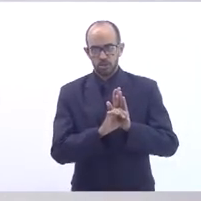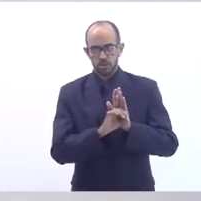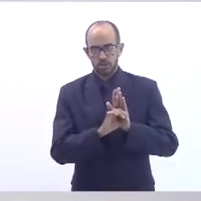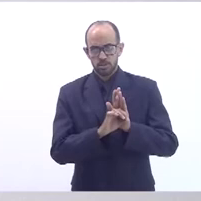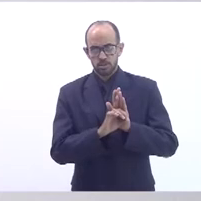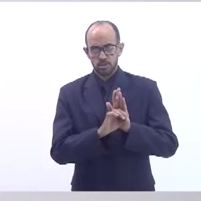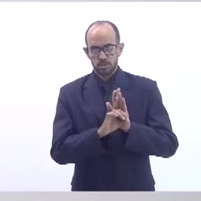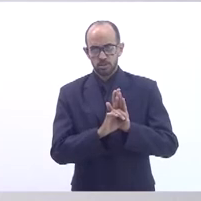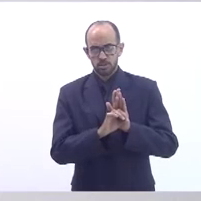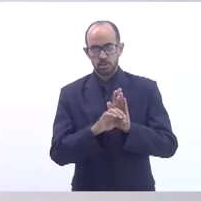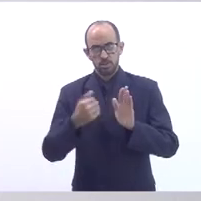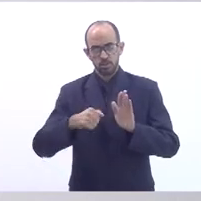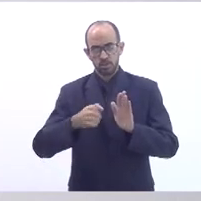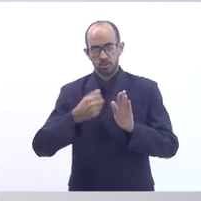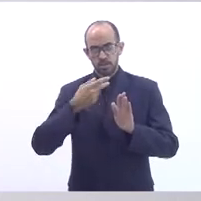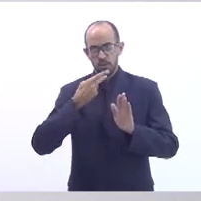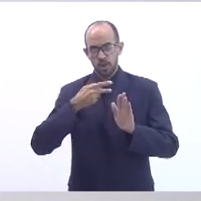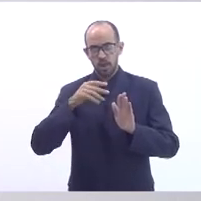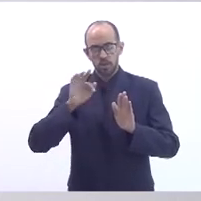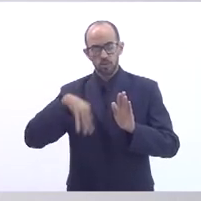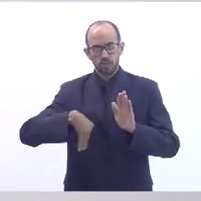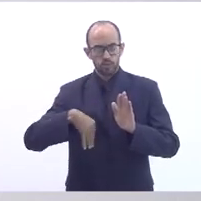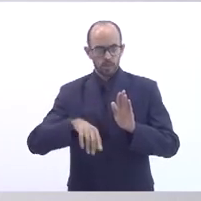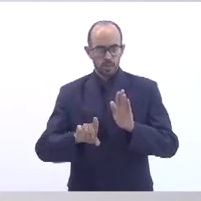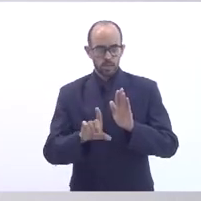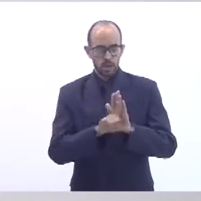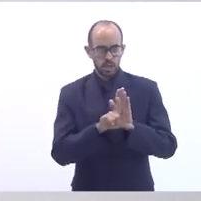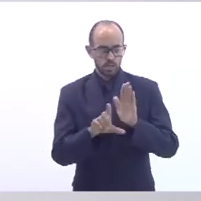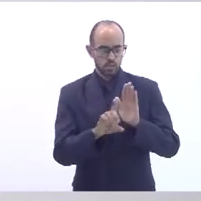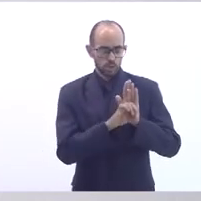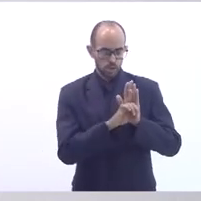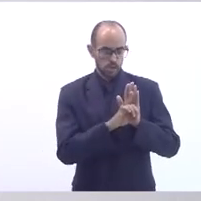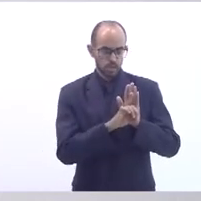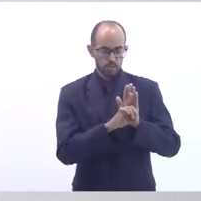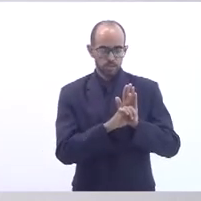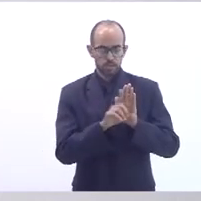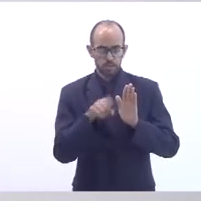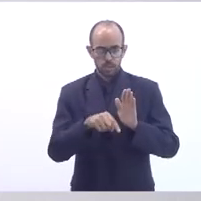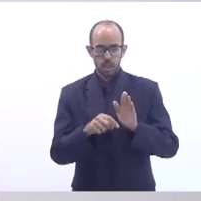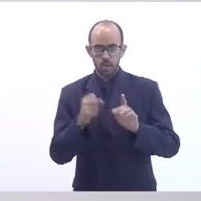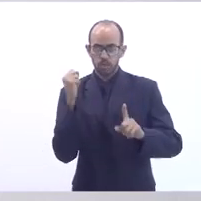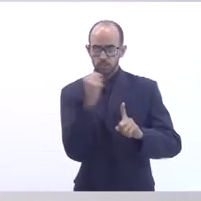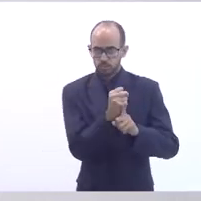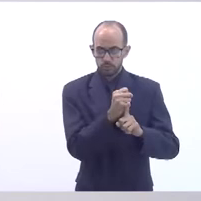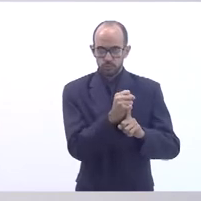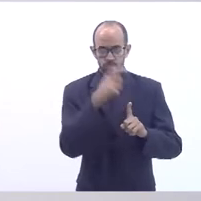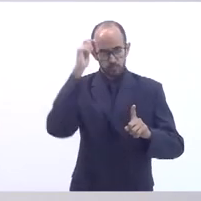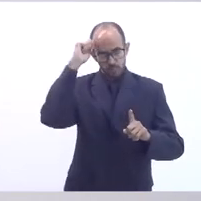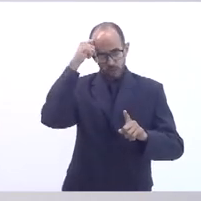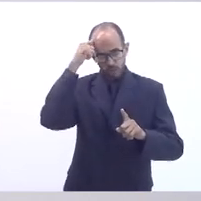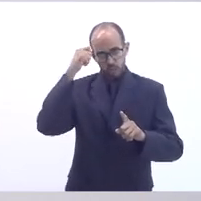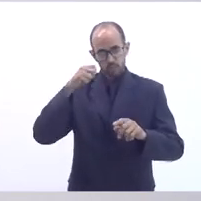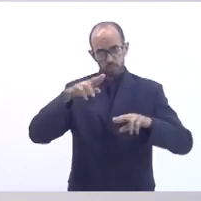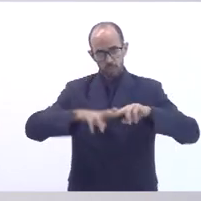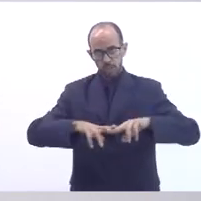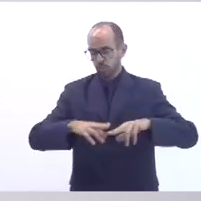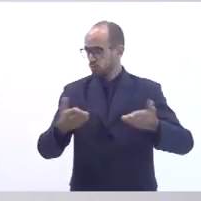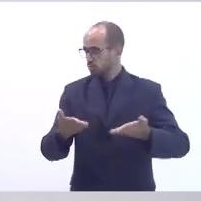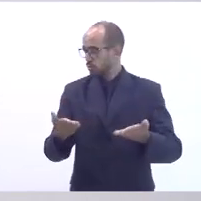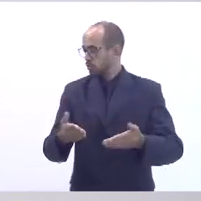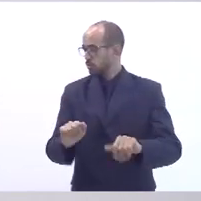o fim da da lei de drogas 2006 que é um dos principais causadores do aumento exponencial de pessoas negras presos hoje